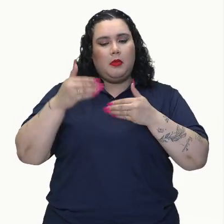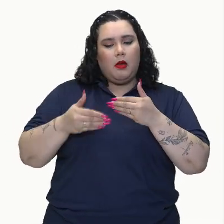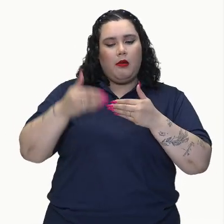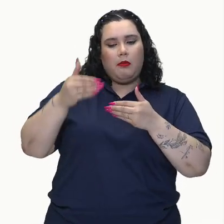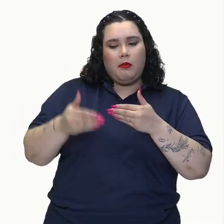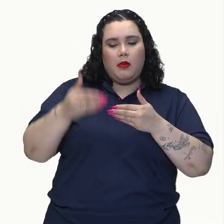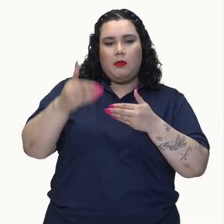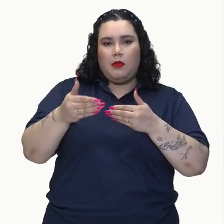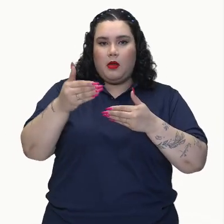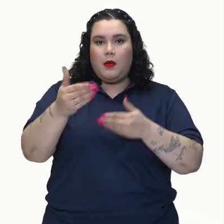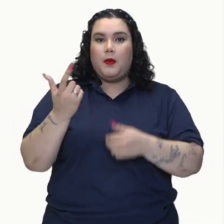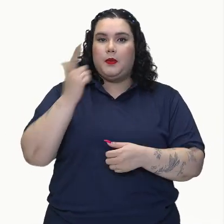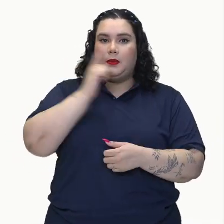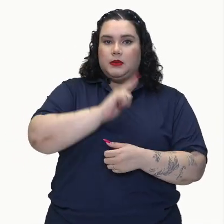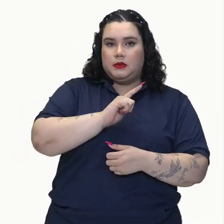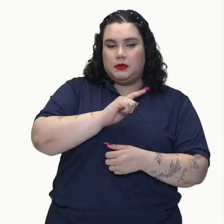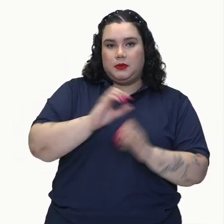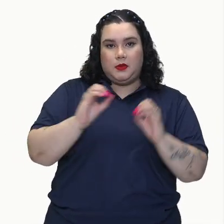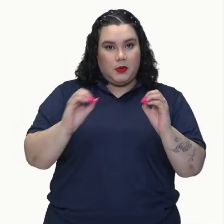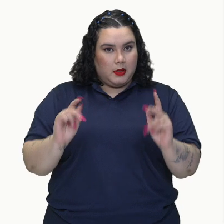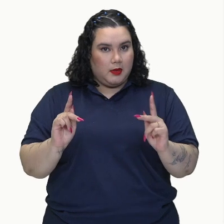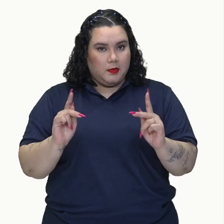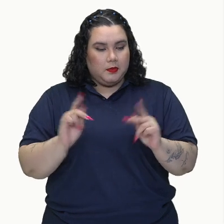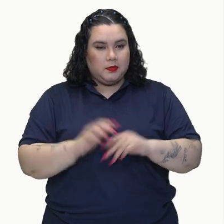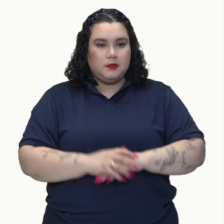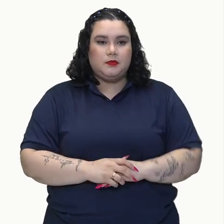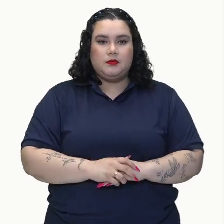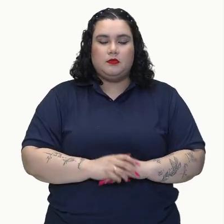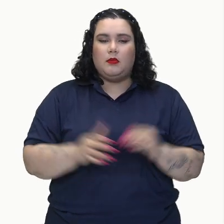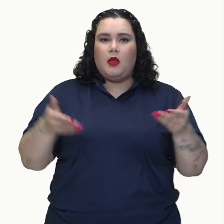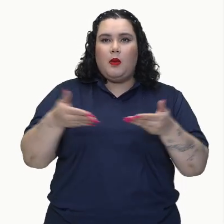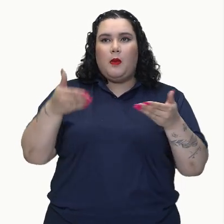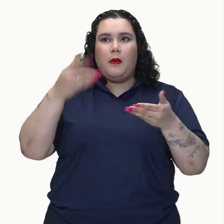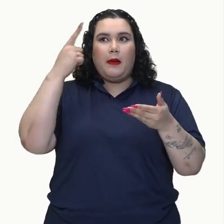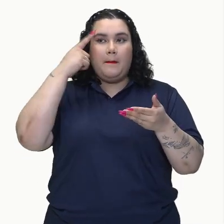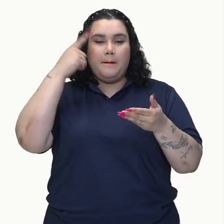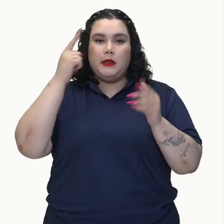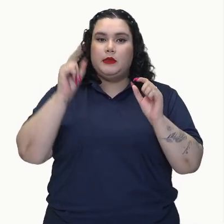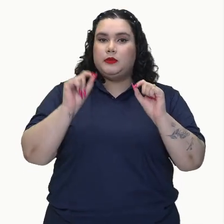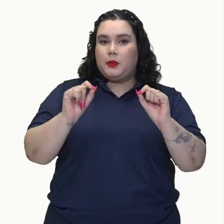poucos, até chegar. Beleza? Então, vamos pensar aqui, ó.